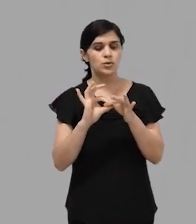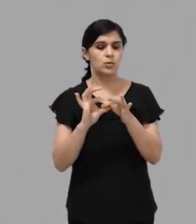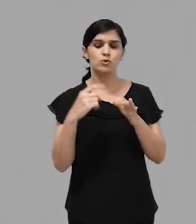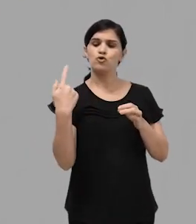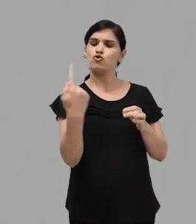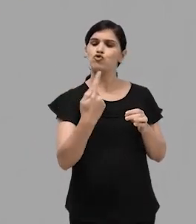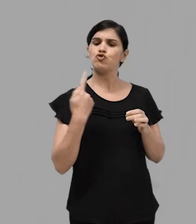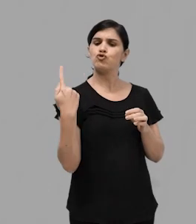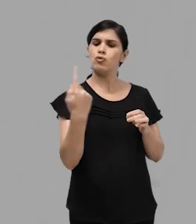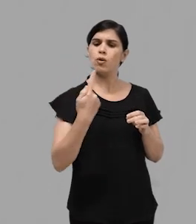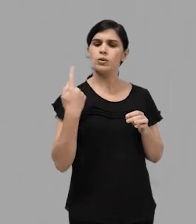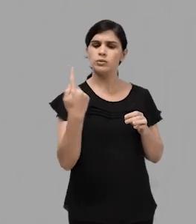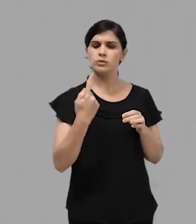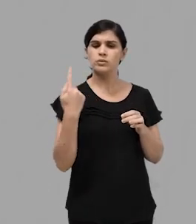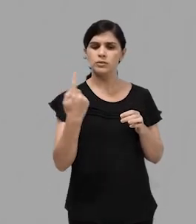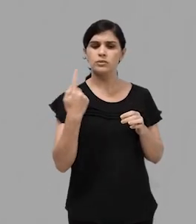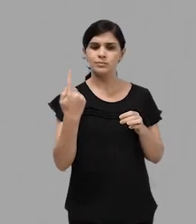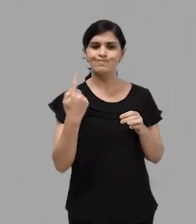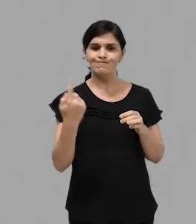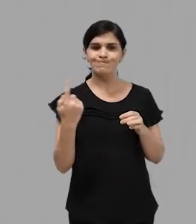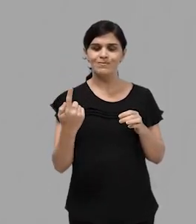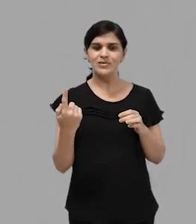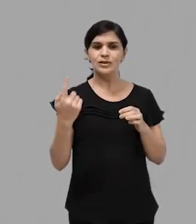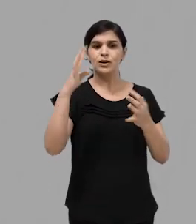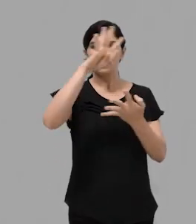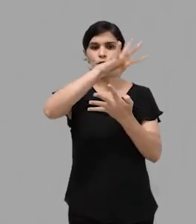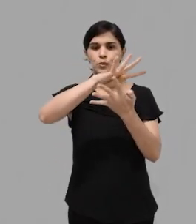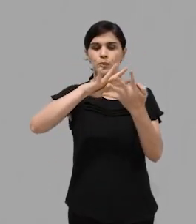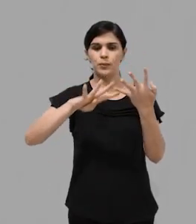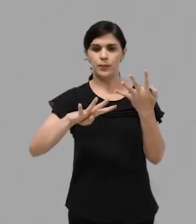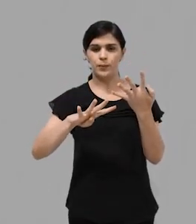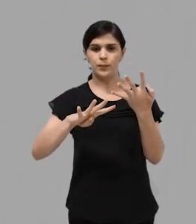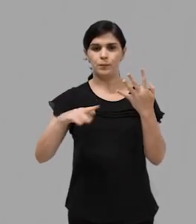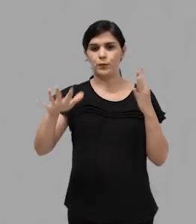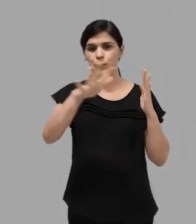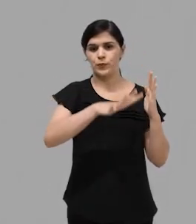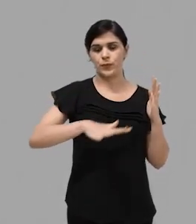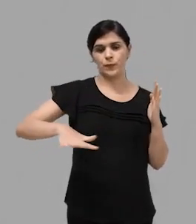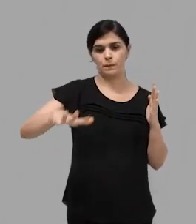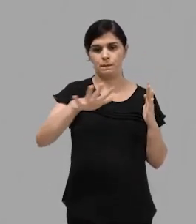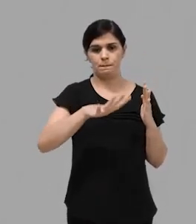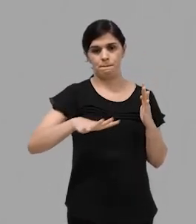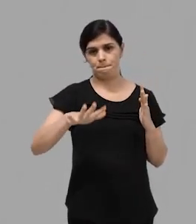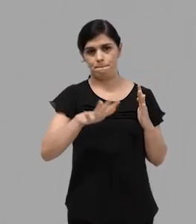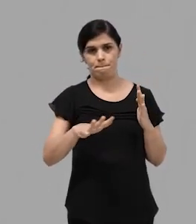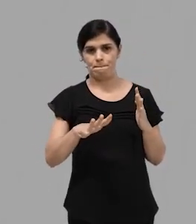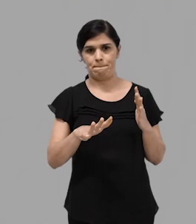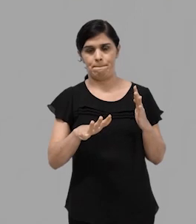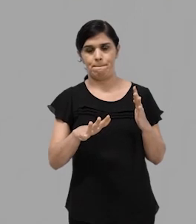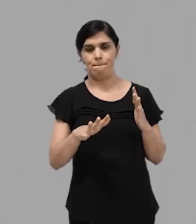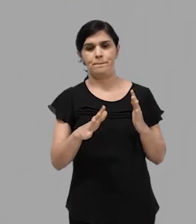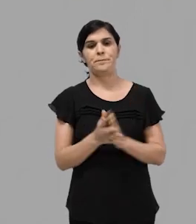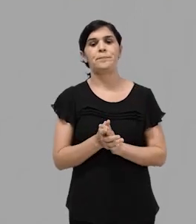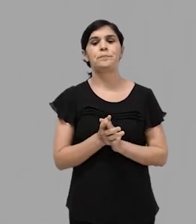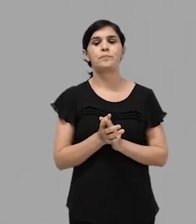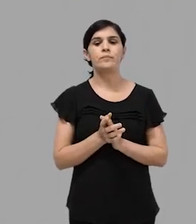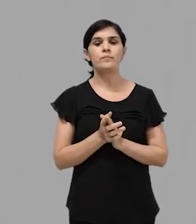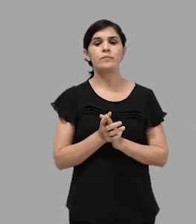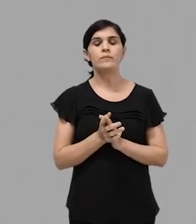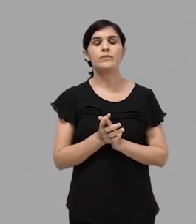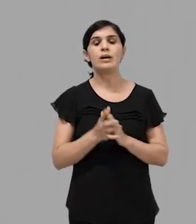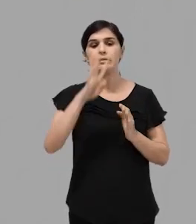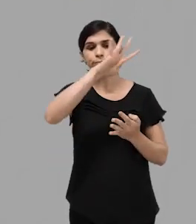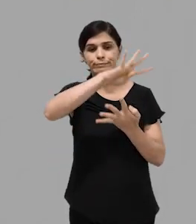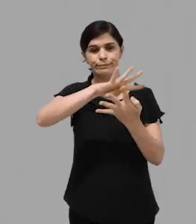não define a eletronegatividade. O comportamento, turma, da eletronegatividade na